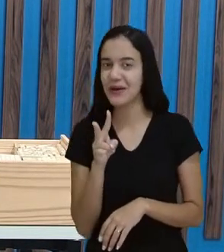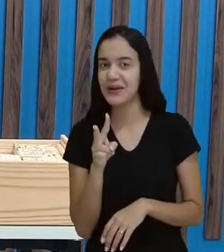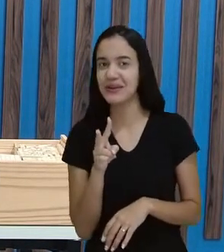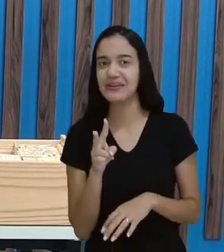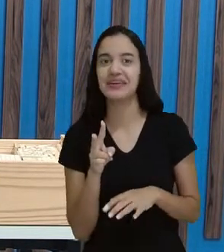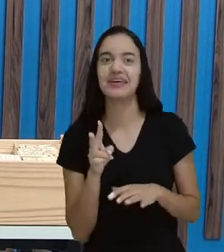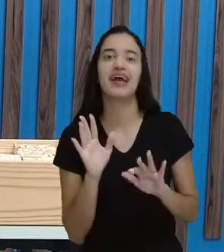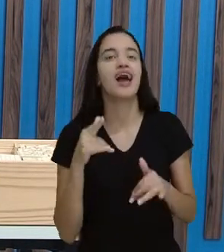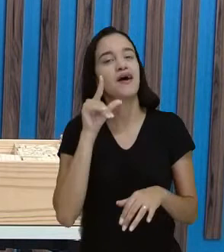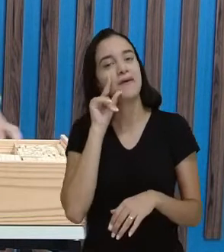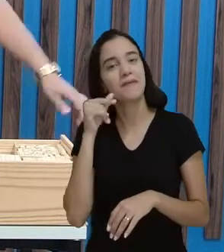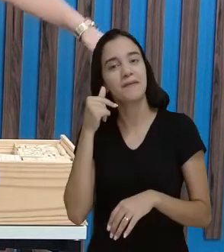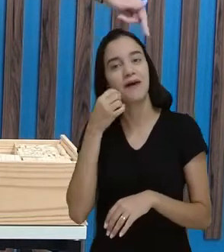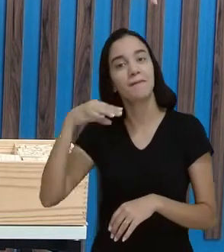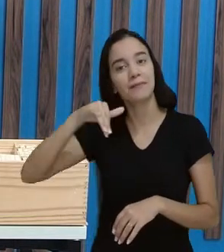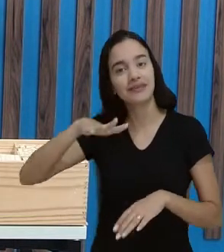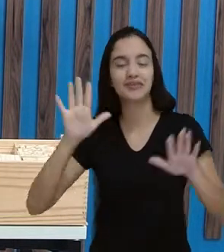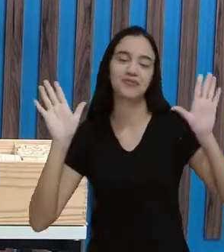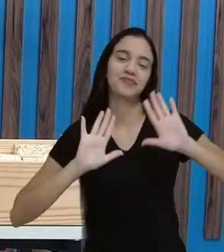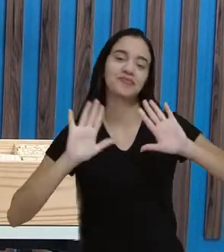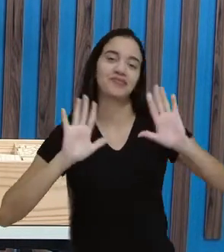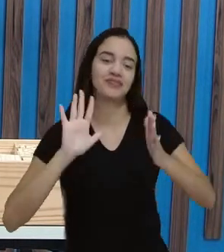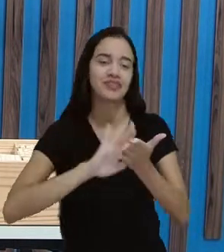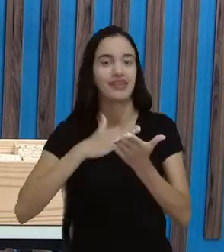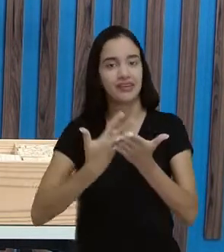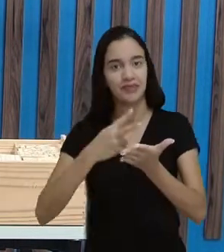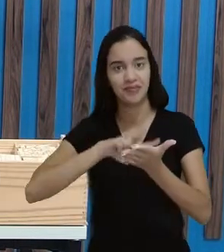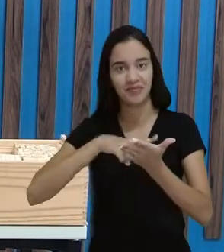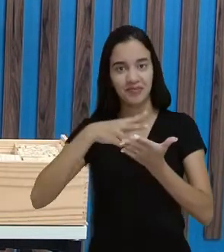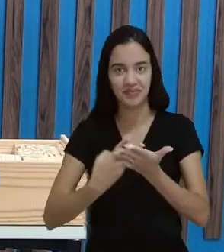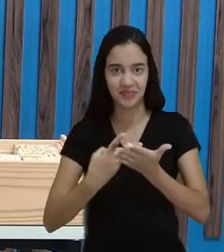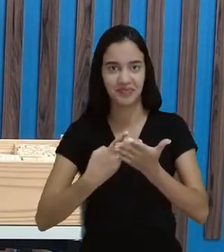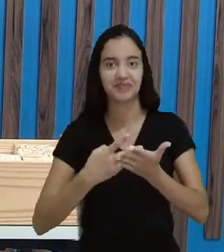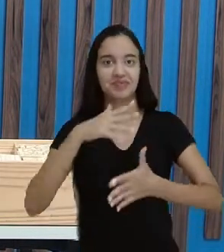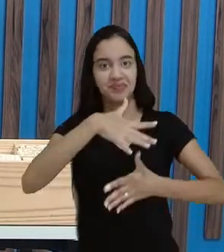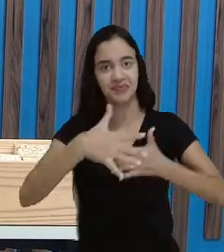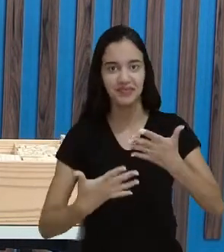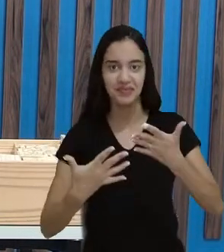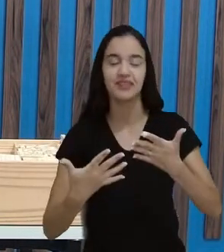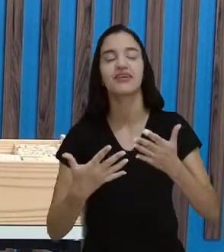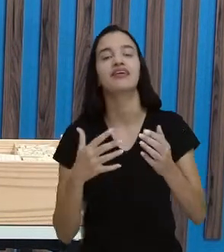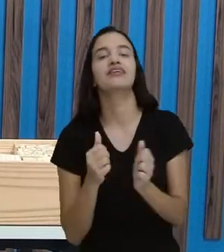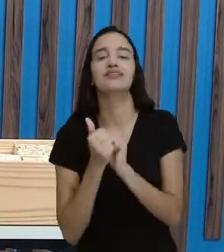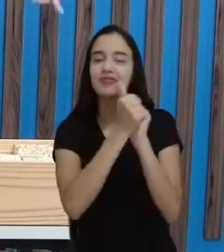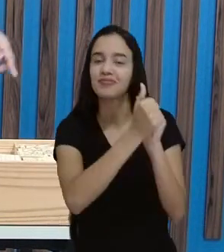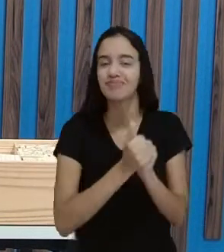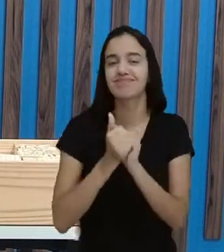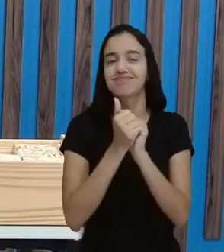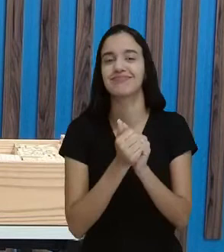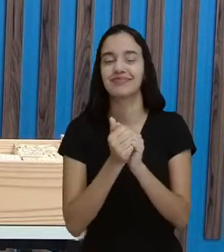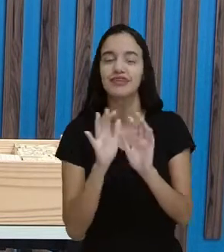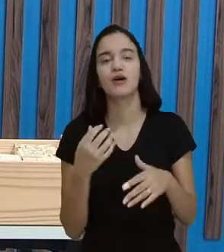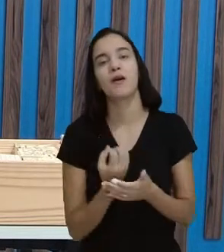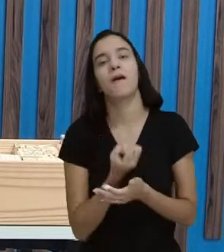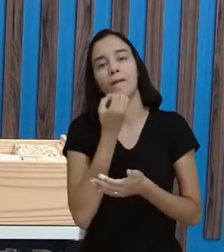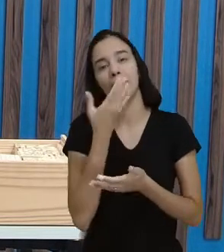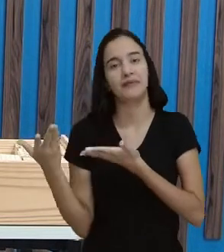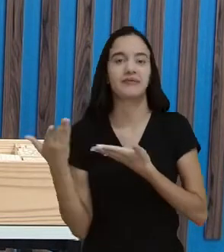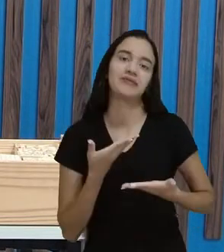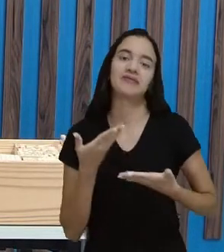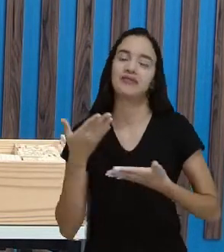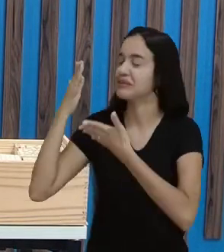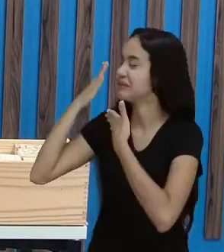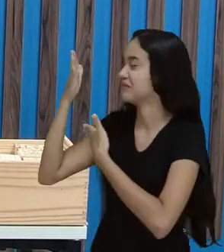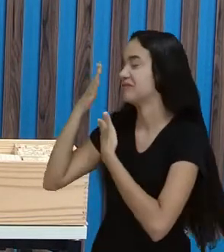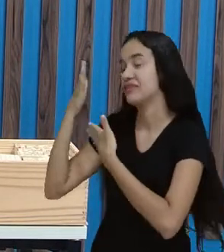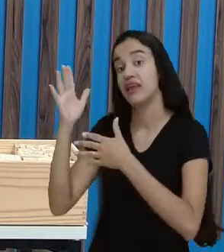para a tela. Midian, nossa intérprete de Libras, nossa parceirona aqui. Seja bem-vinda, Midian.